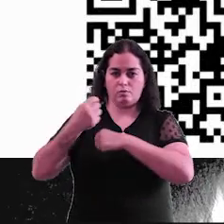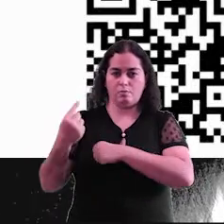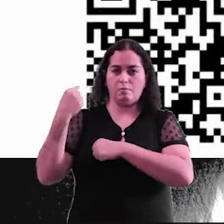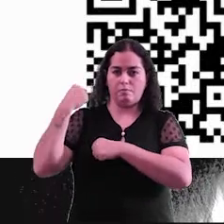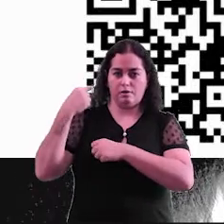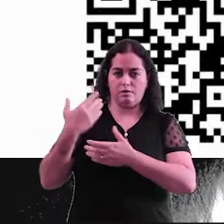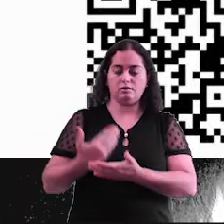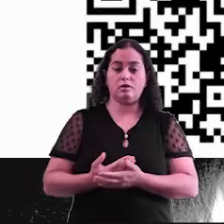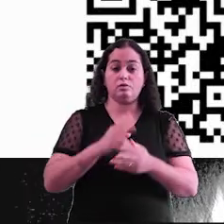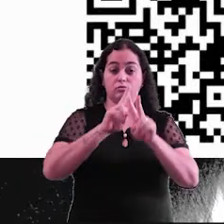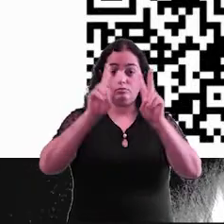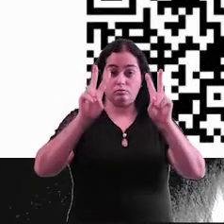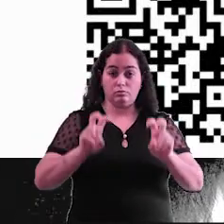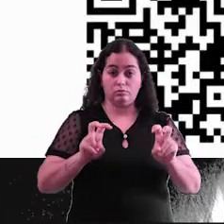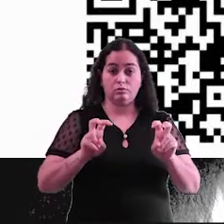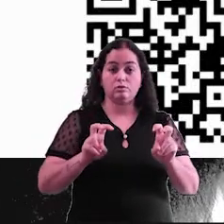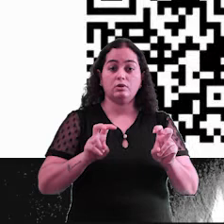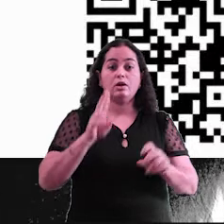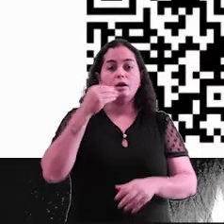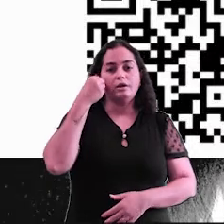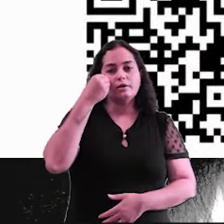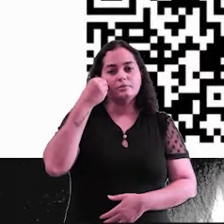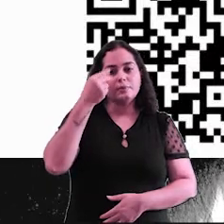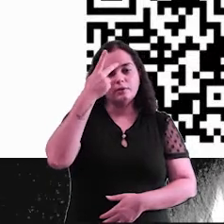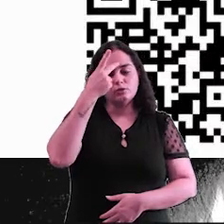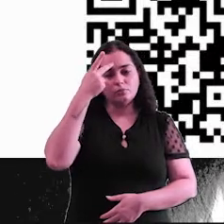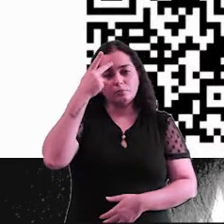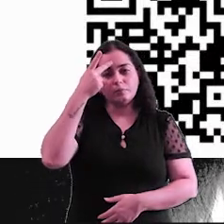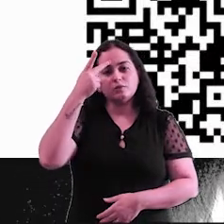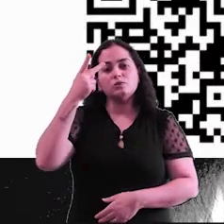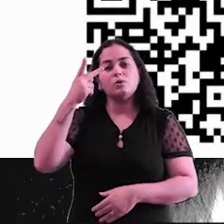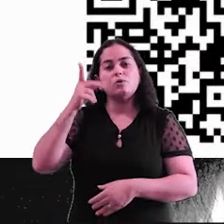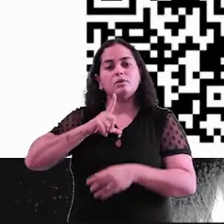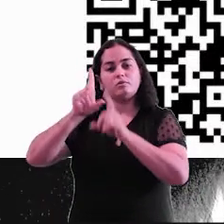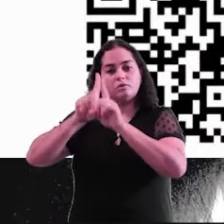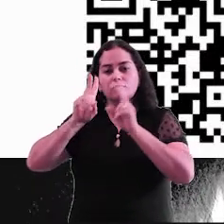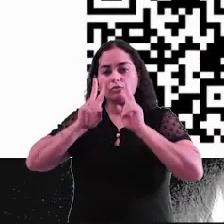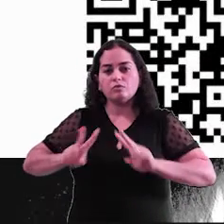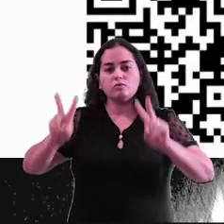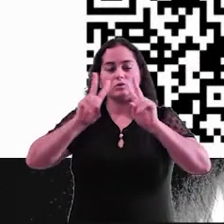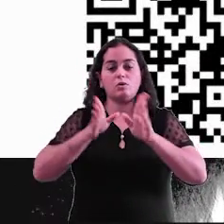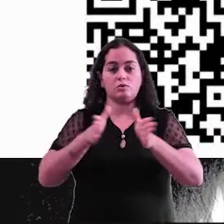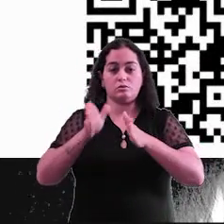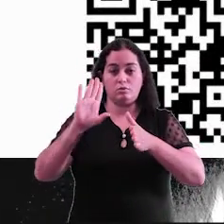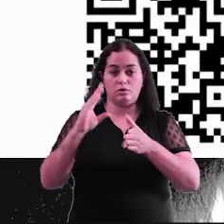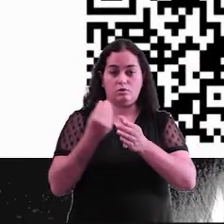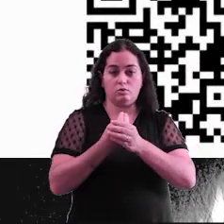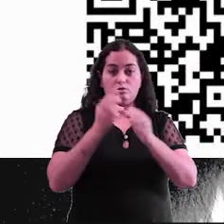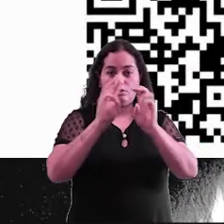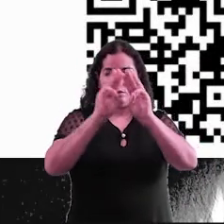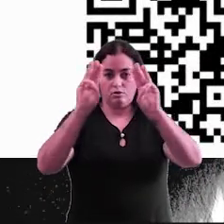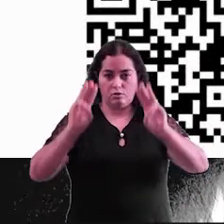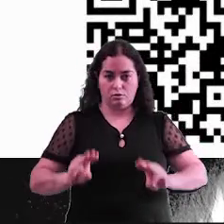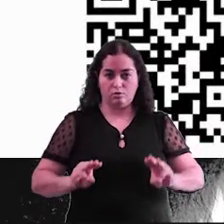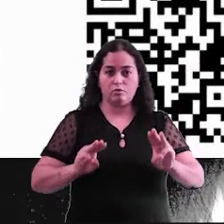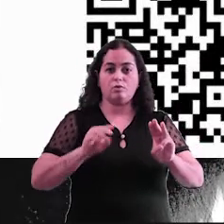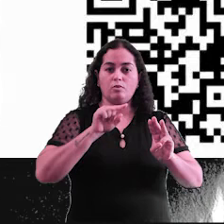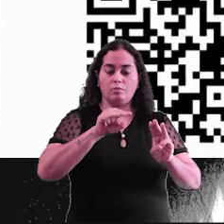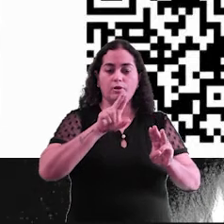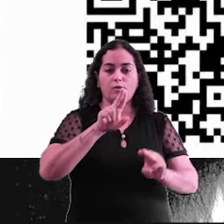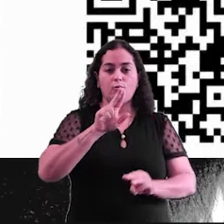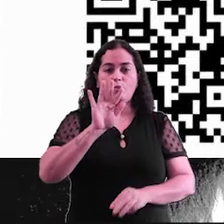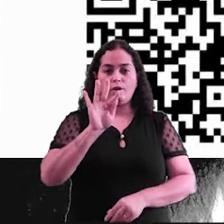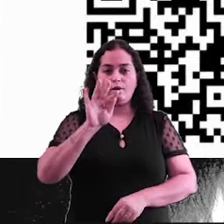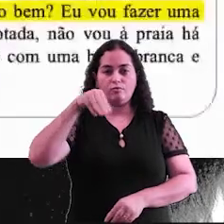a Acessibilidade e a Inclusão no Museu de Geodiversidade da UFRJ e na Casa da Descoberta da UF. Então, aqui